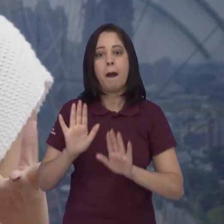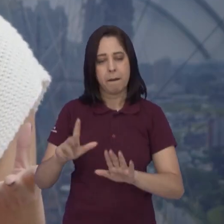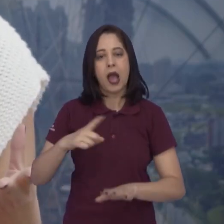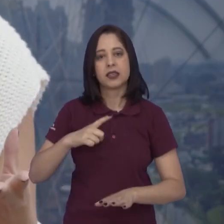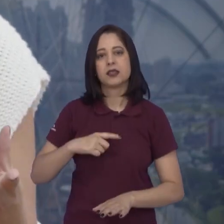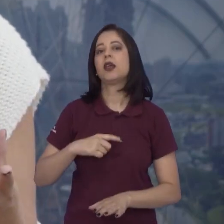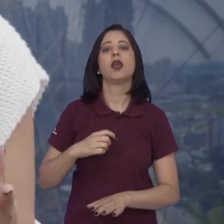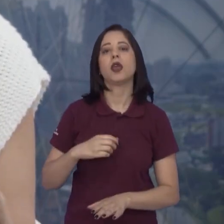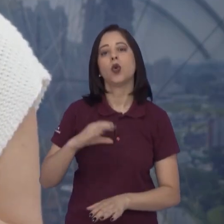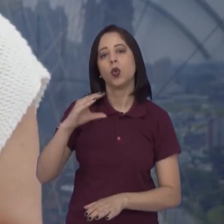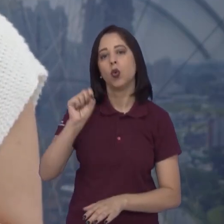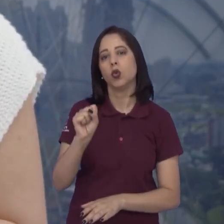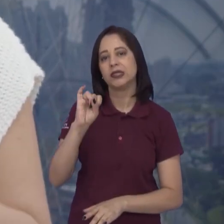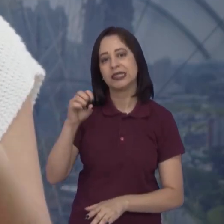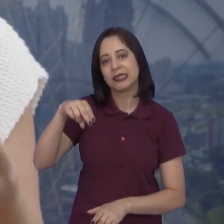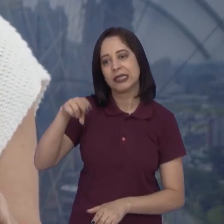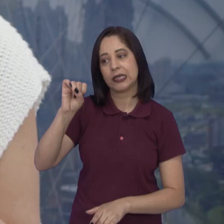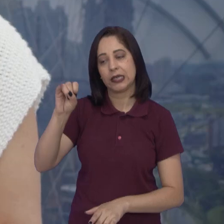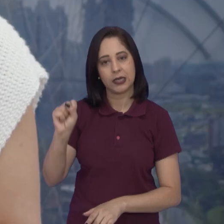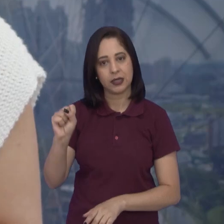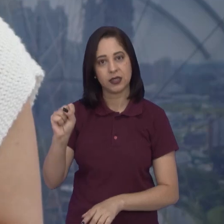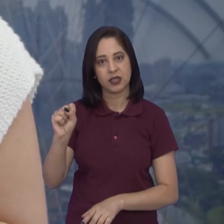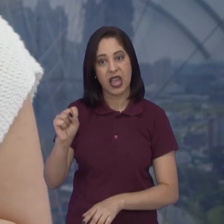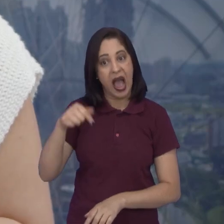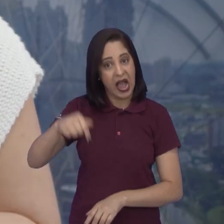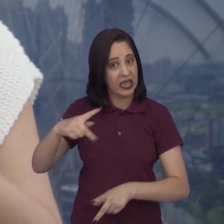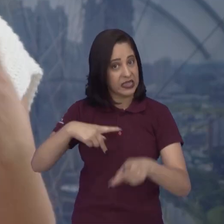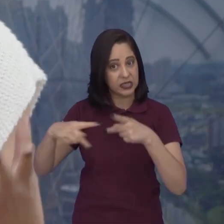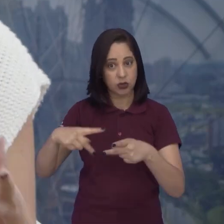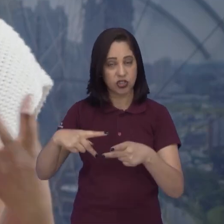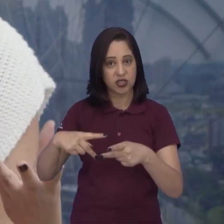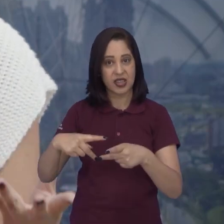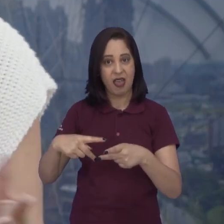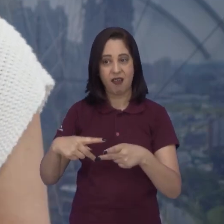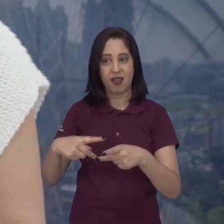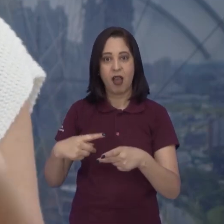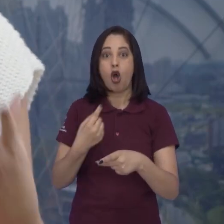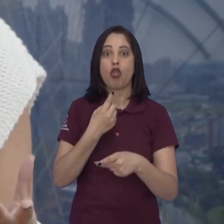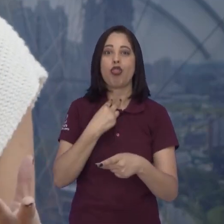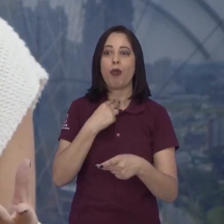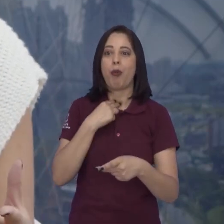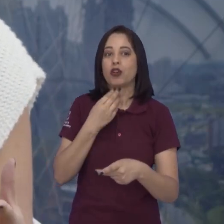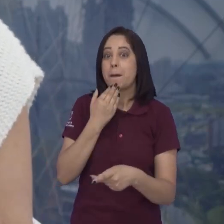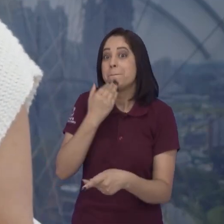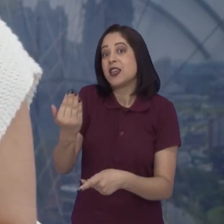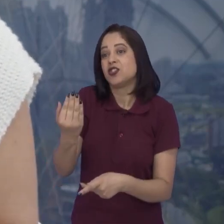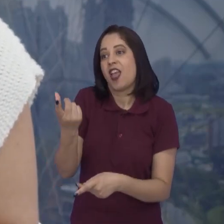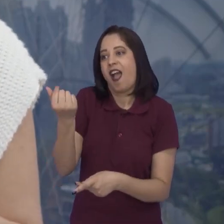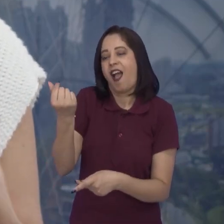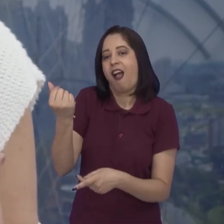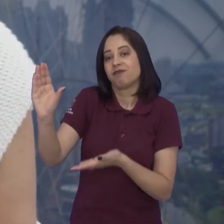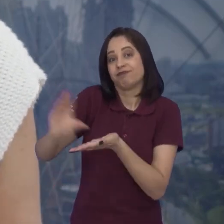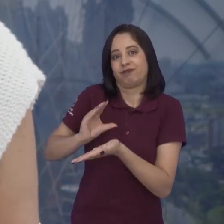de Habitação de Interesse Social. São José não tem direito a solicitar acesso a esses recursos federais.